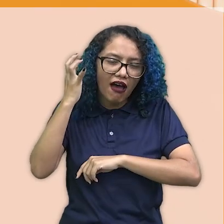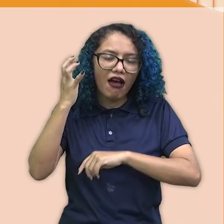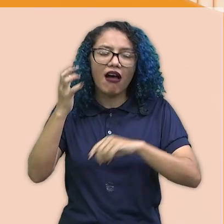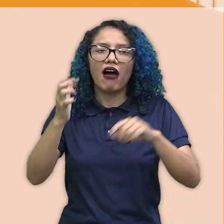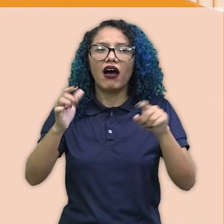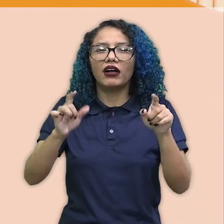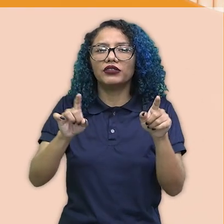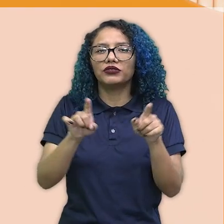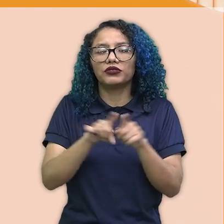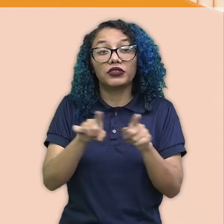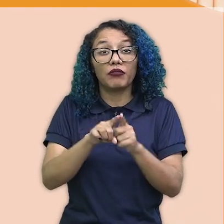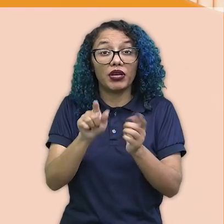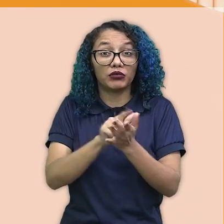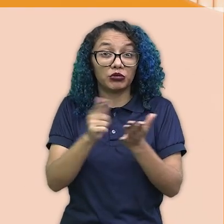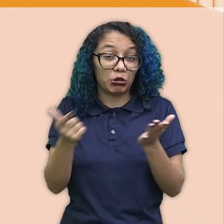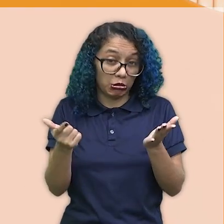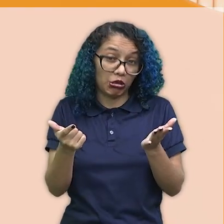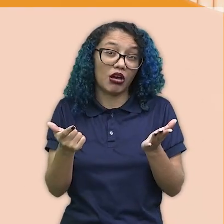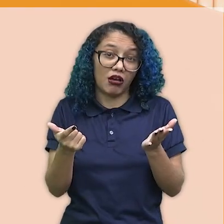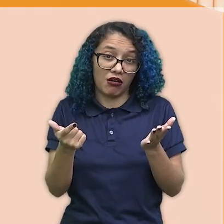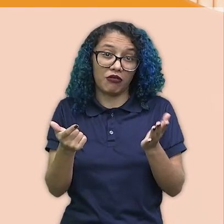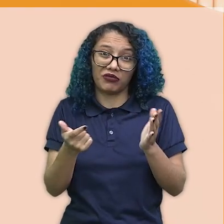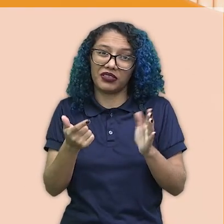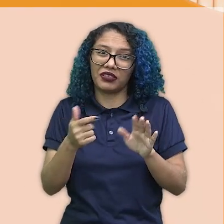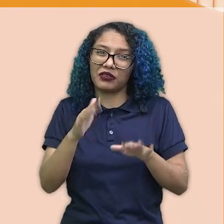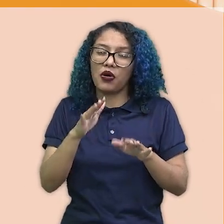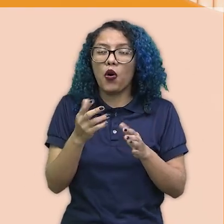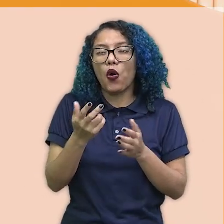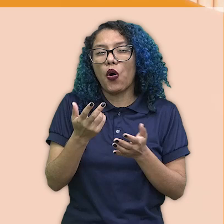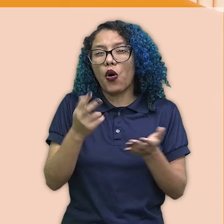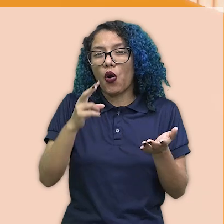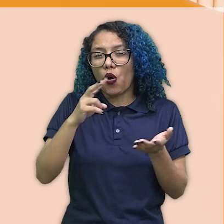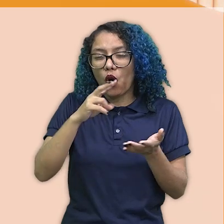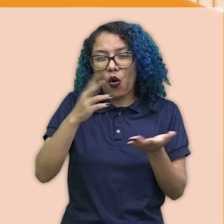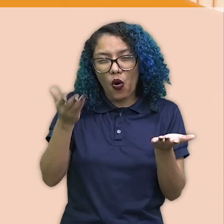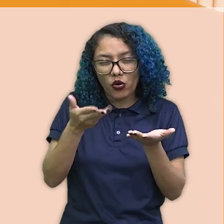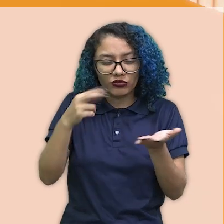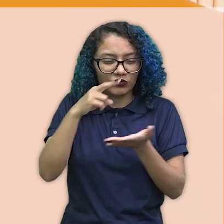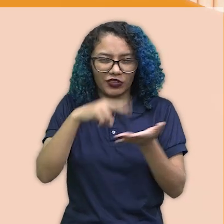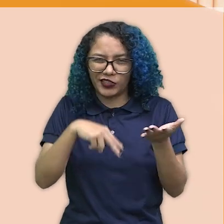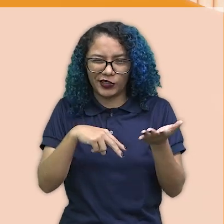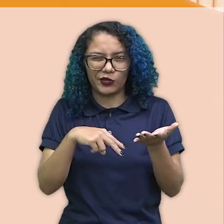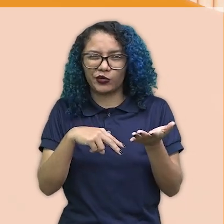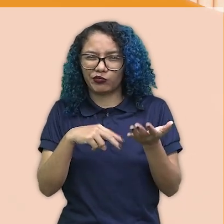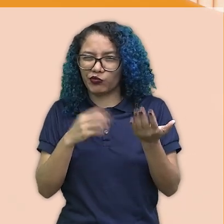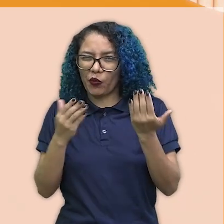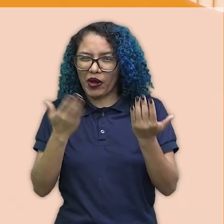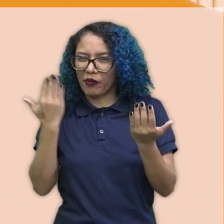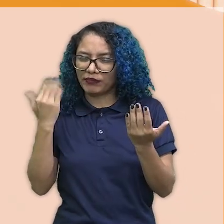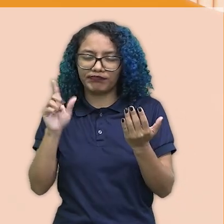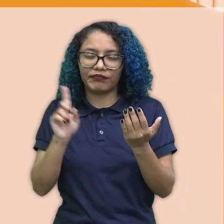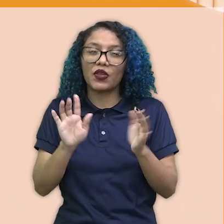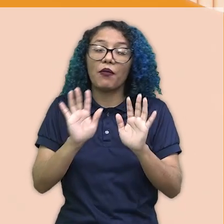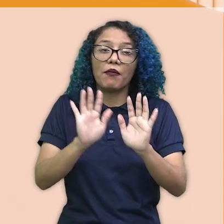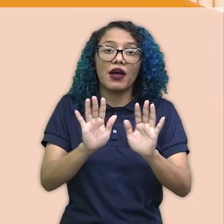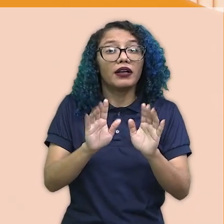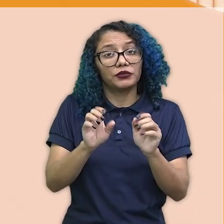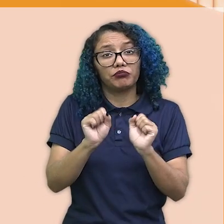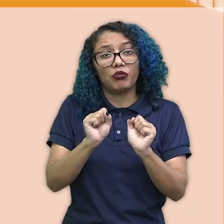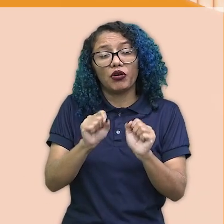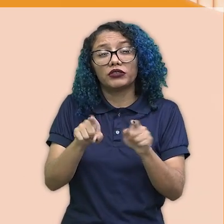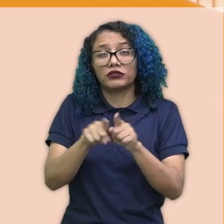rádio, do jornal até escrito, que hoje nem é muito mais lido como antigamente, né? Mas tudo isso